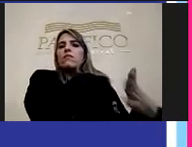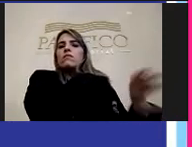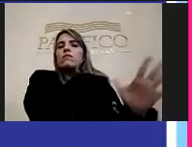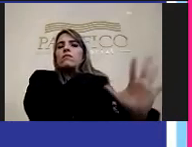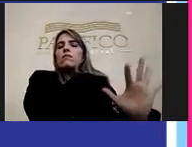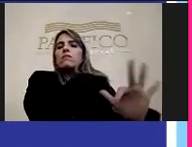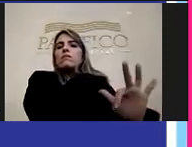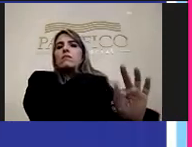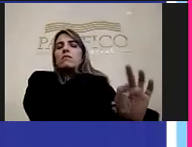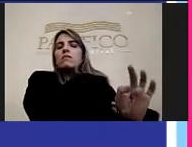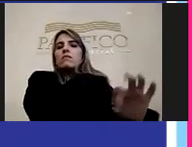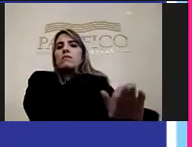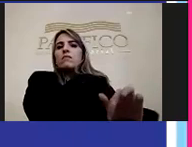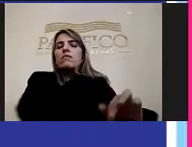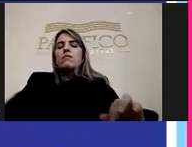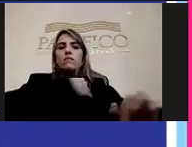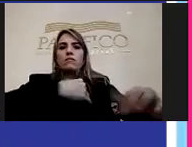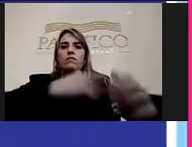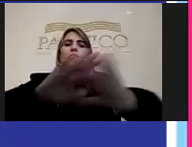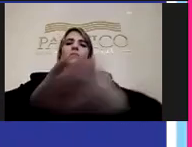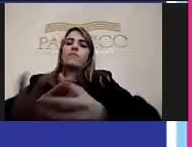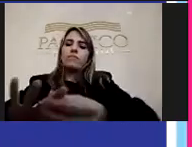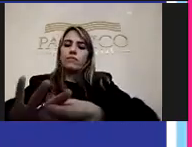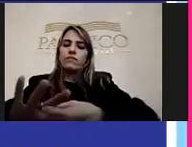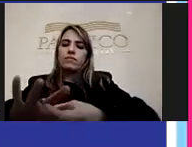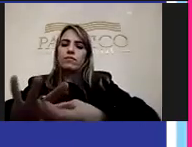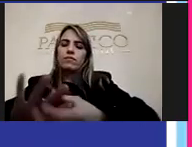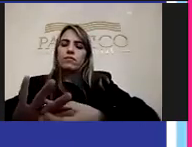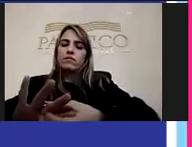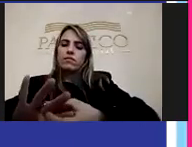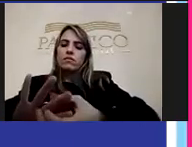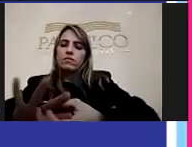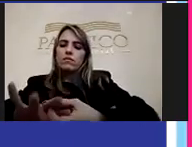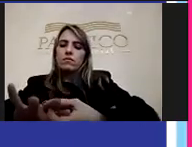atendendo um jovem de 16 anos que não falava.